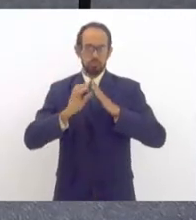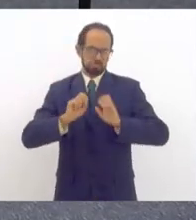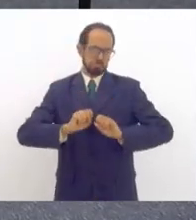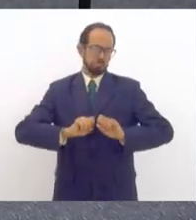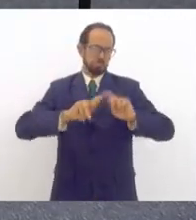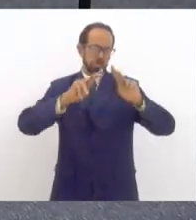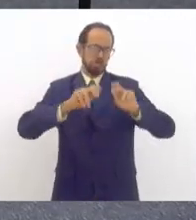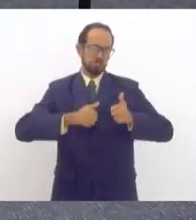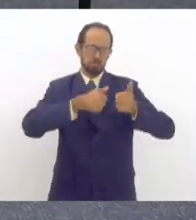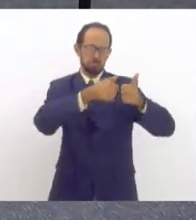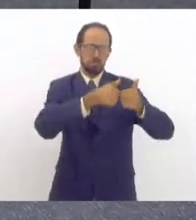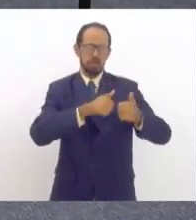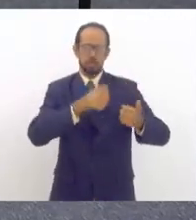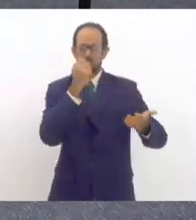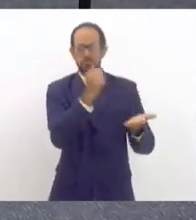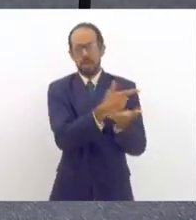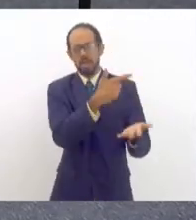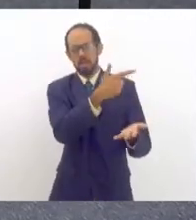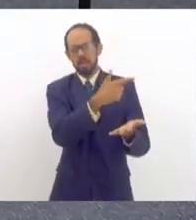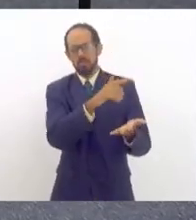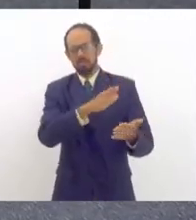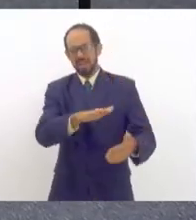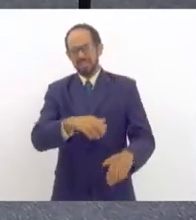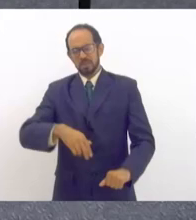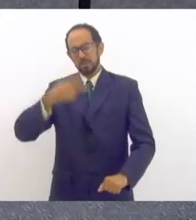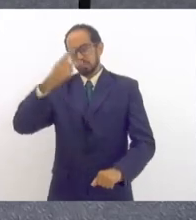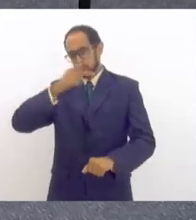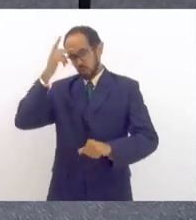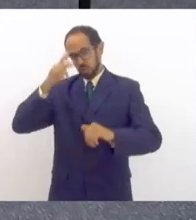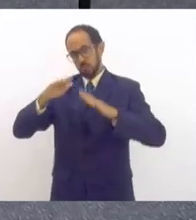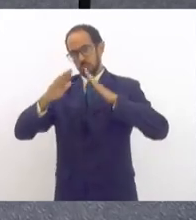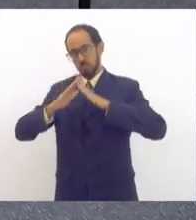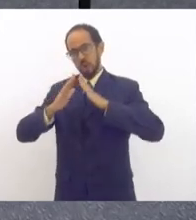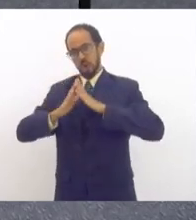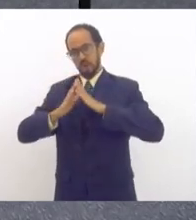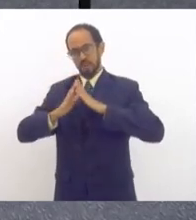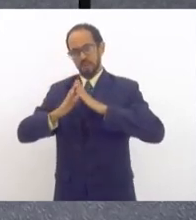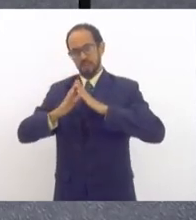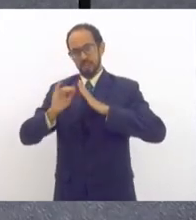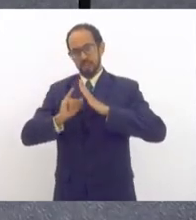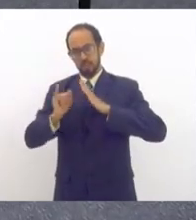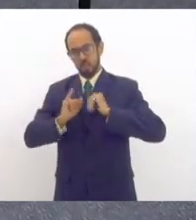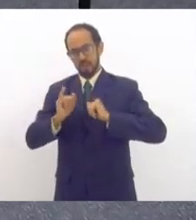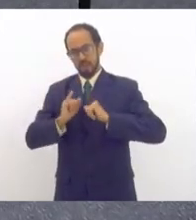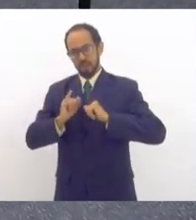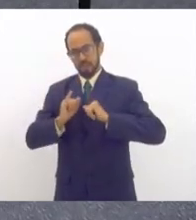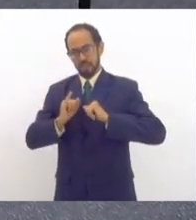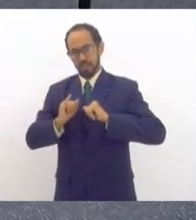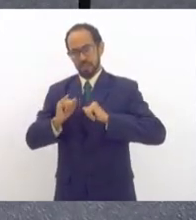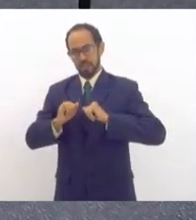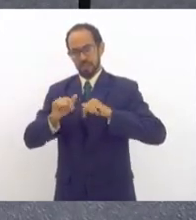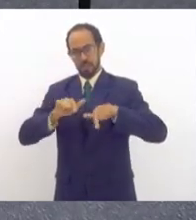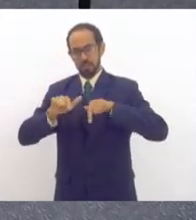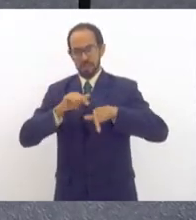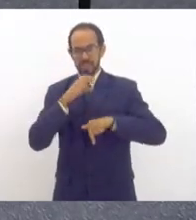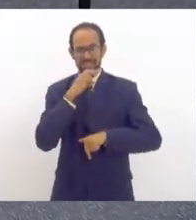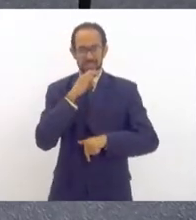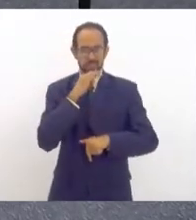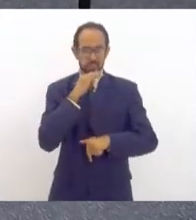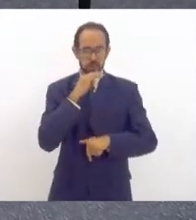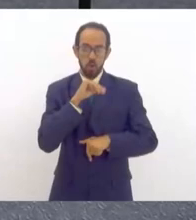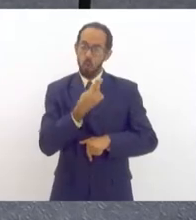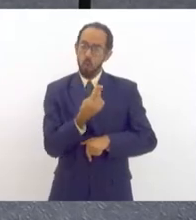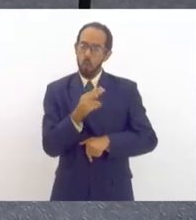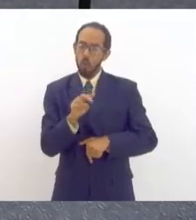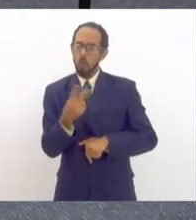bem que paga em pedágio agora aquela pessoa que mora em Itaguaí trabalha e Mangaratiba ou mora em Itaguaí trabalha